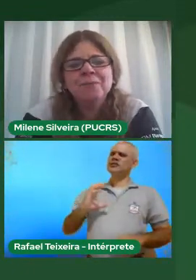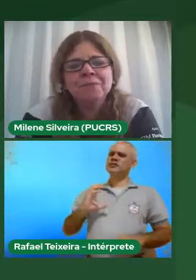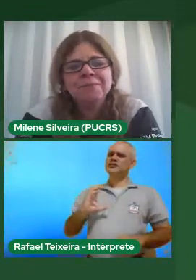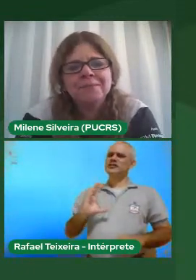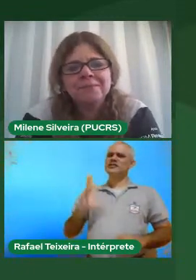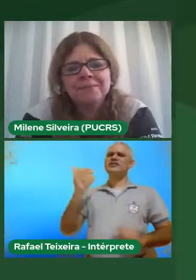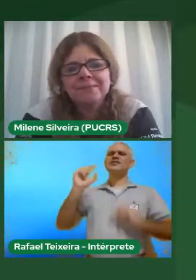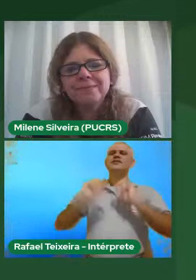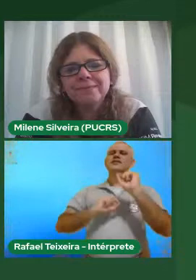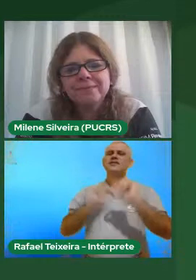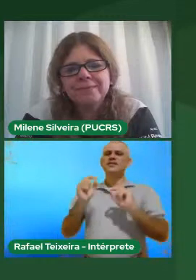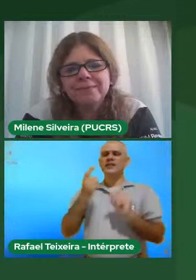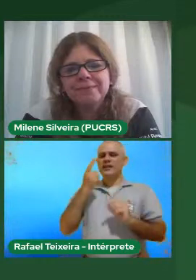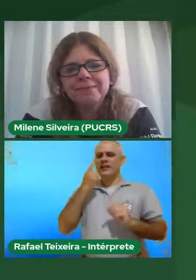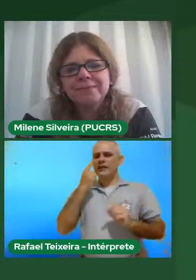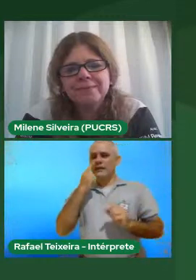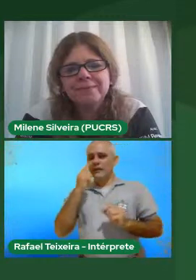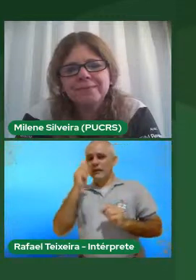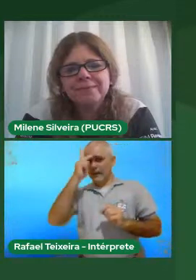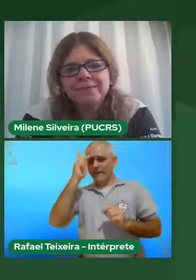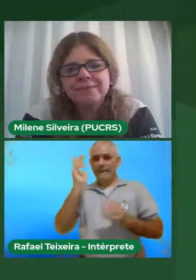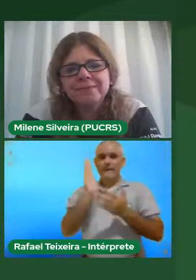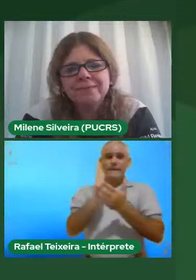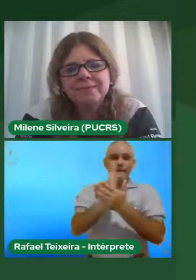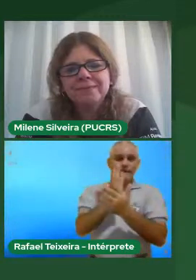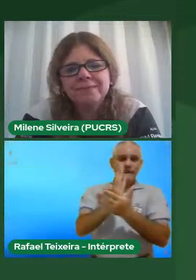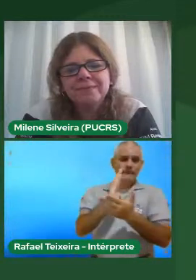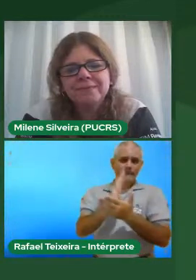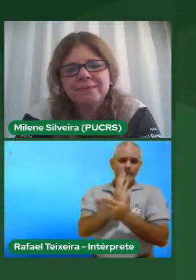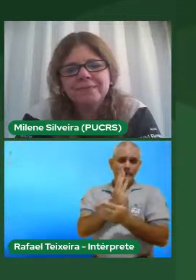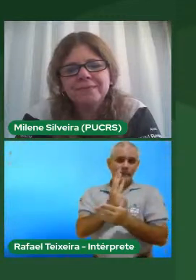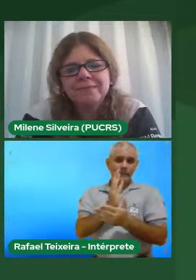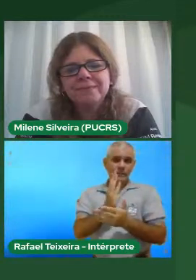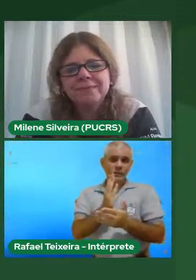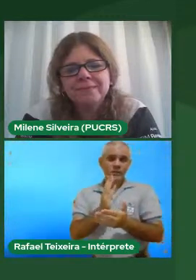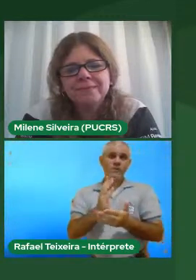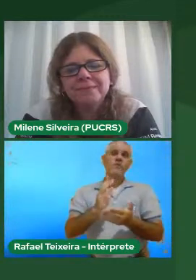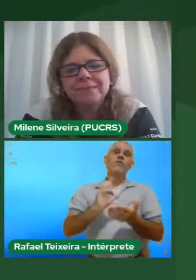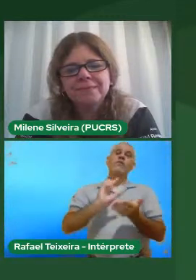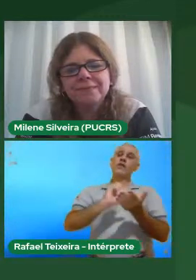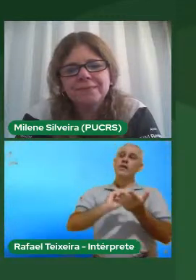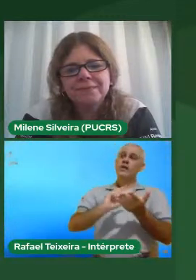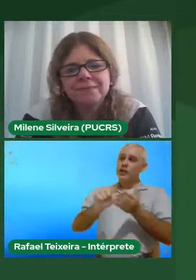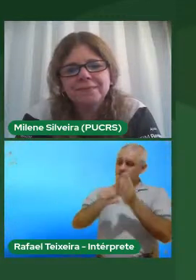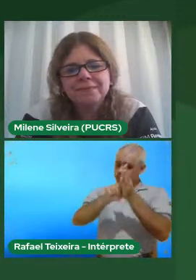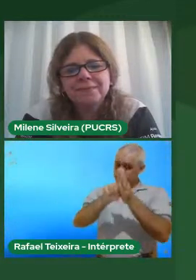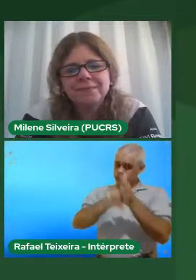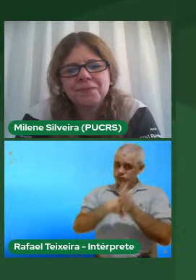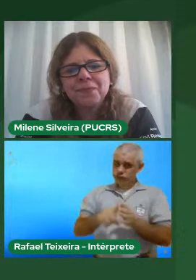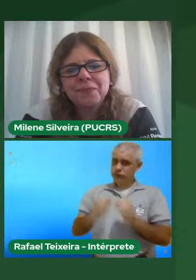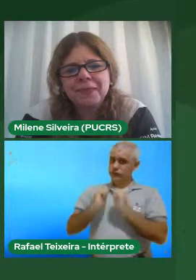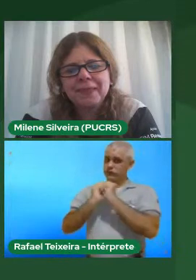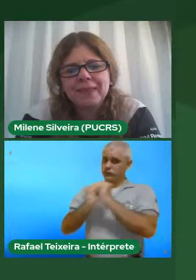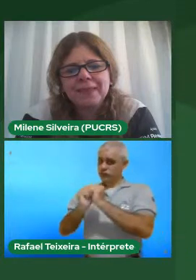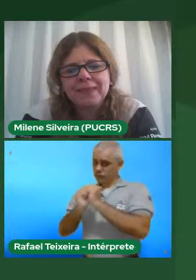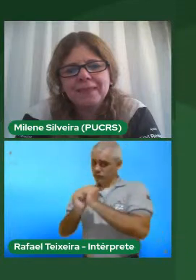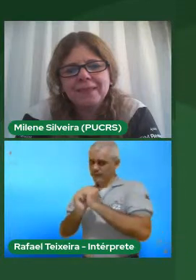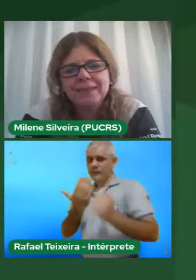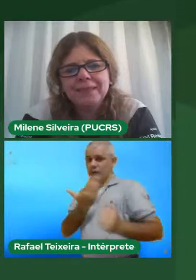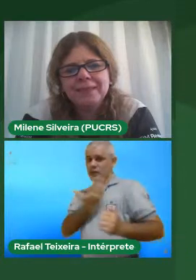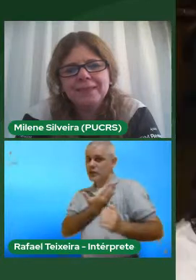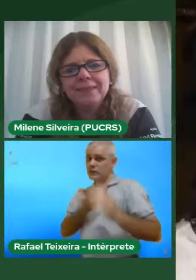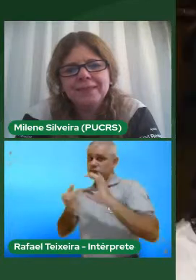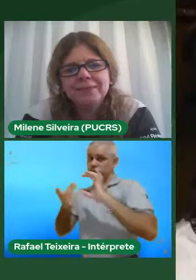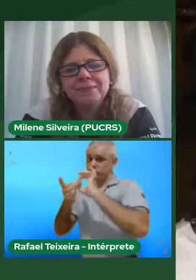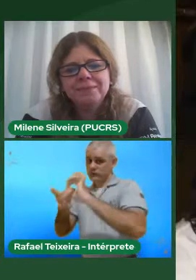perspectiva de algumas das pessoas que compartilharam com ela a pesquisa, o caminho acadêmico grandes amizades ao longo da sua